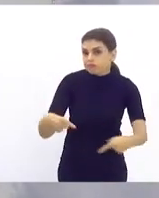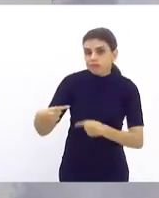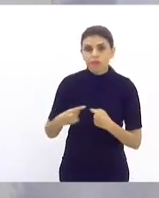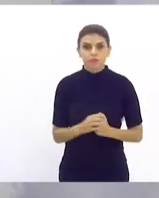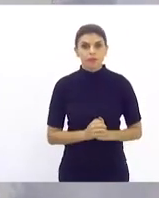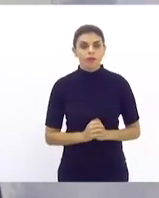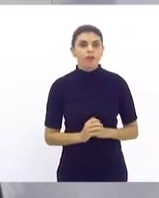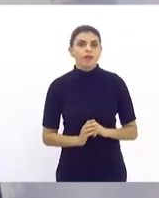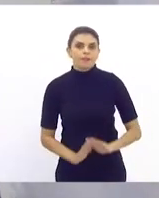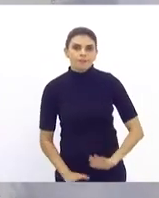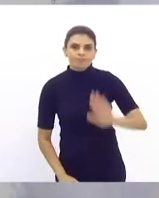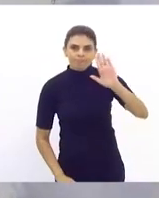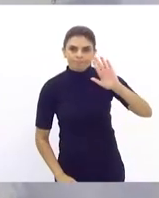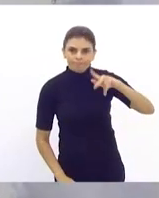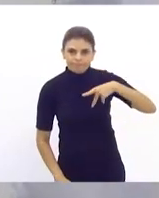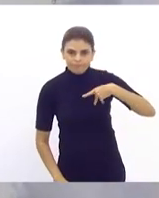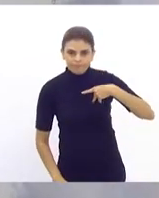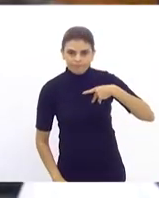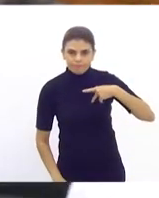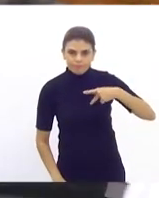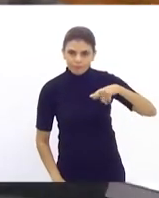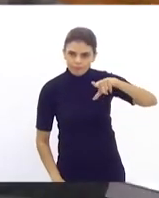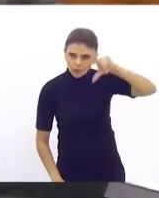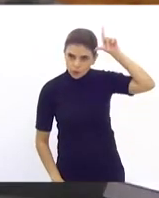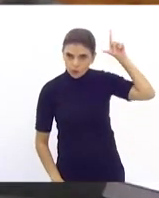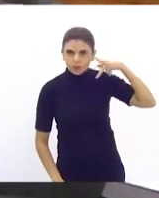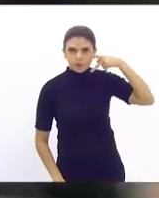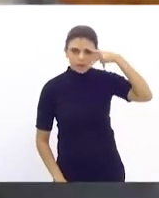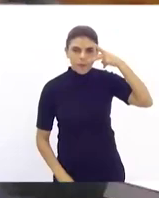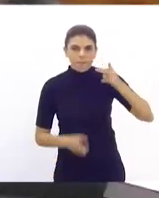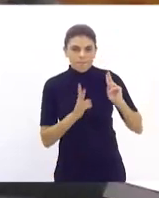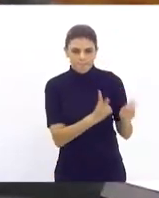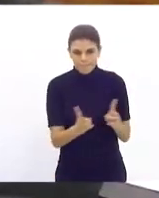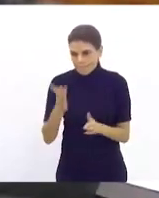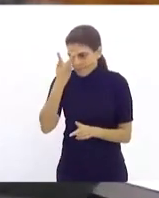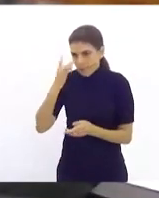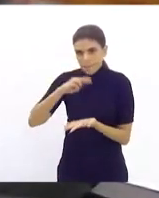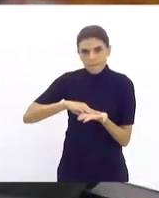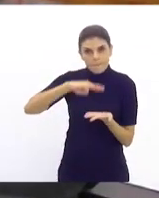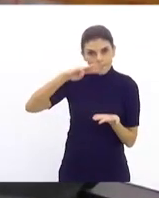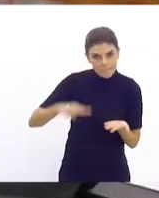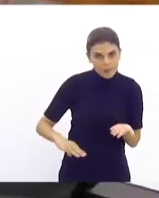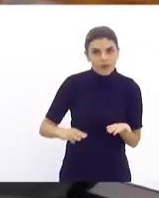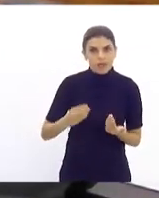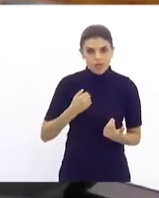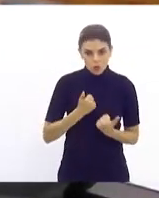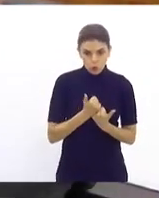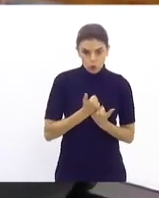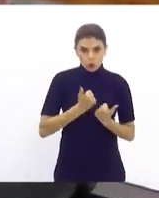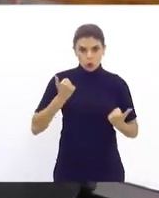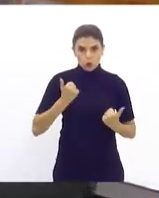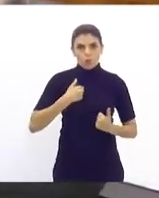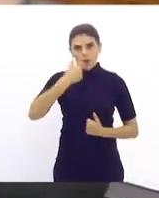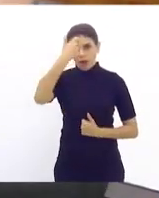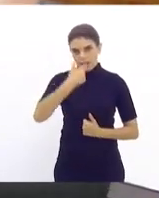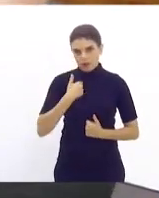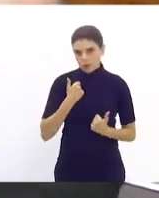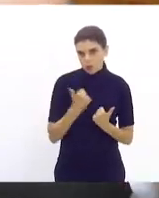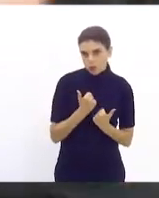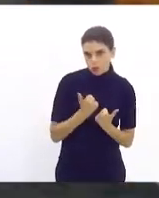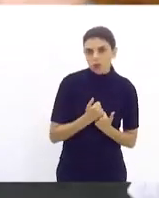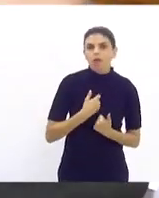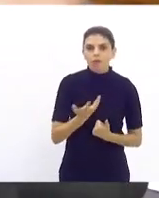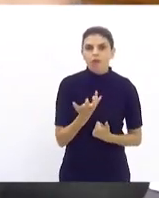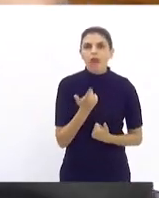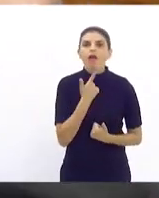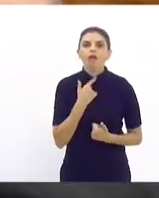Senhor presidente, discutir, após os membros permanentes, deputado suplente deseja discutir. deputado Luiz Paulo,